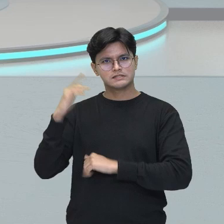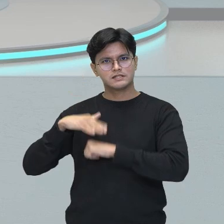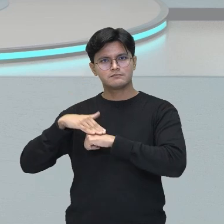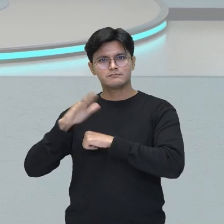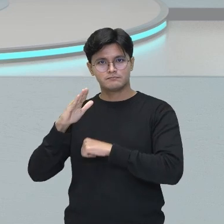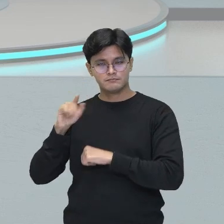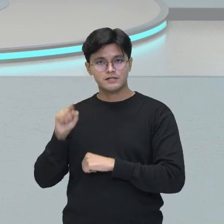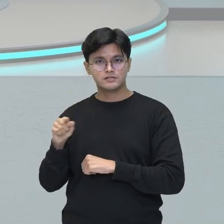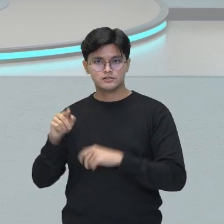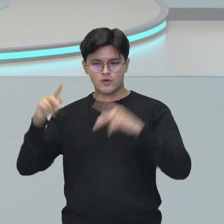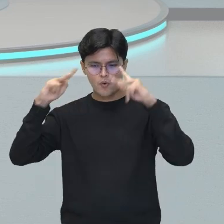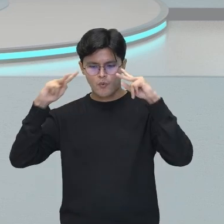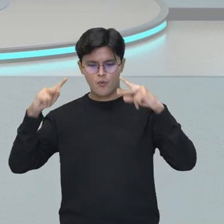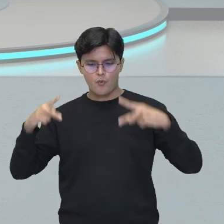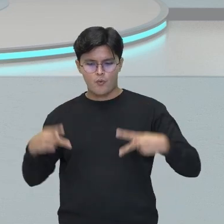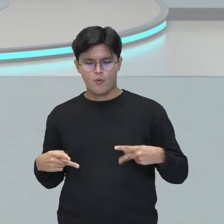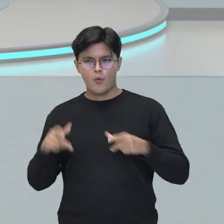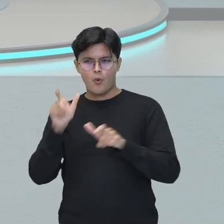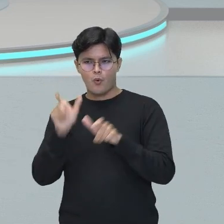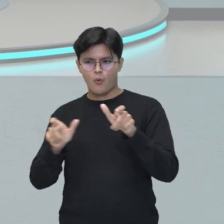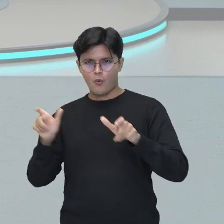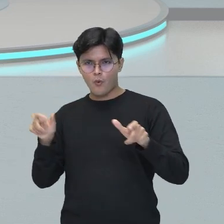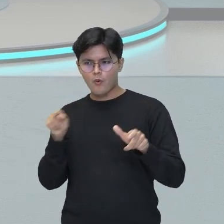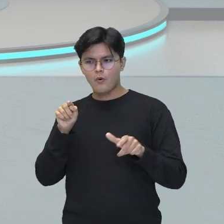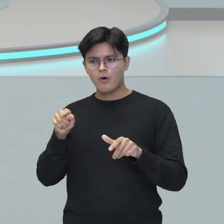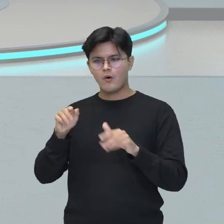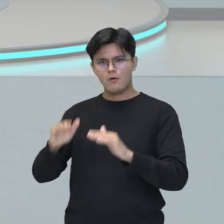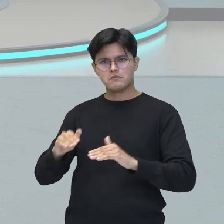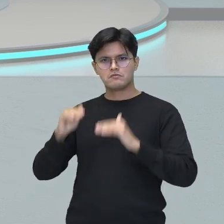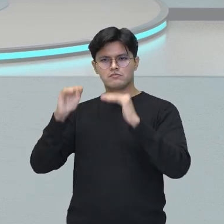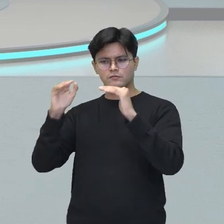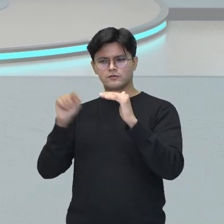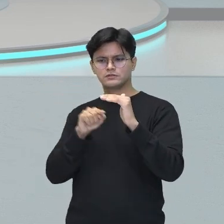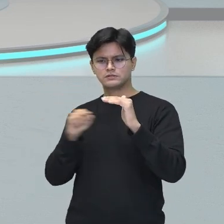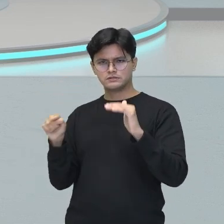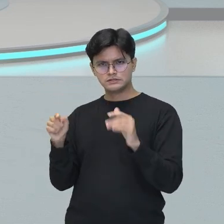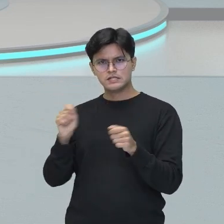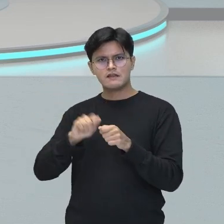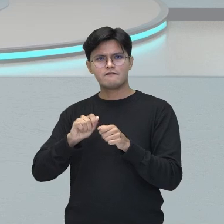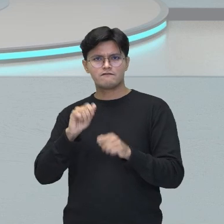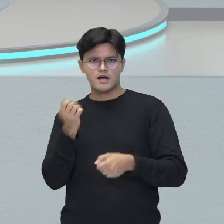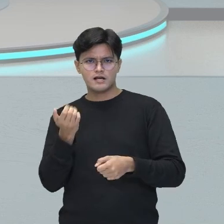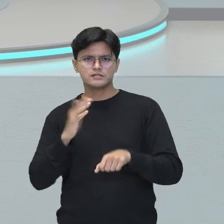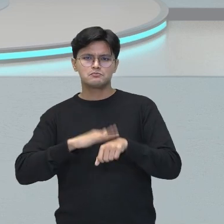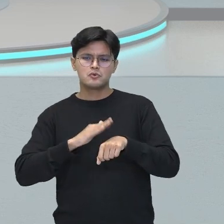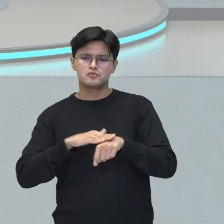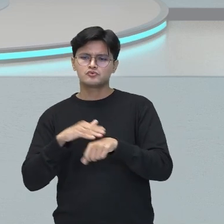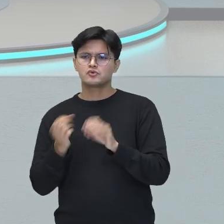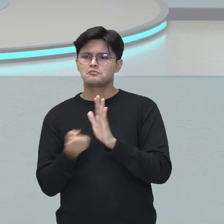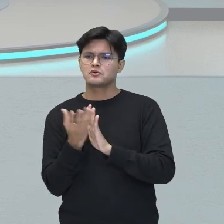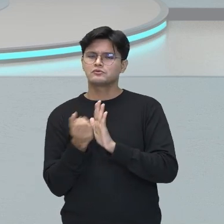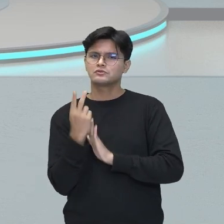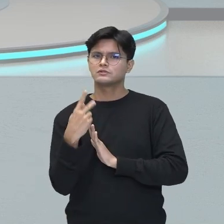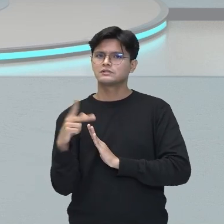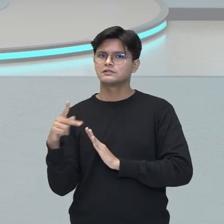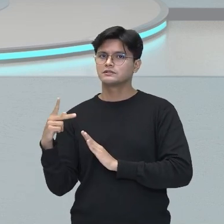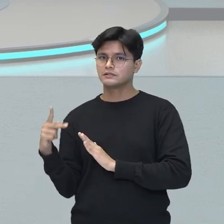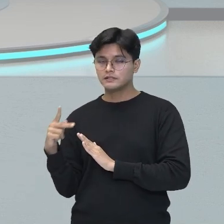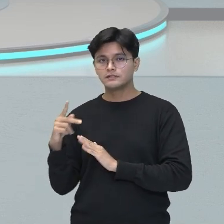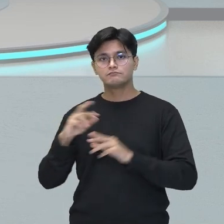homem começa a ser enaltecido pelo que ele faz pelo que ele produz que é diferente do